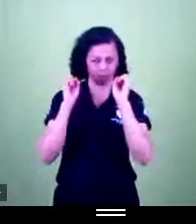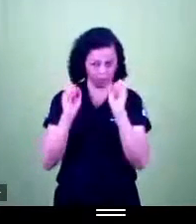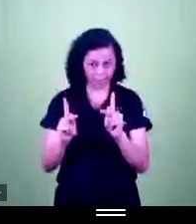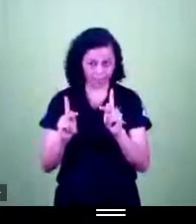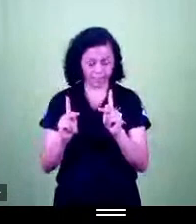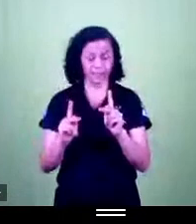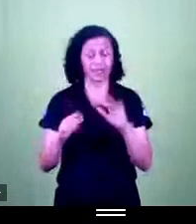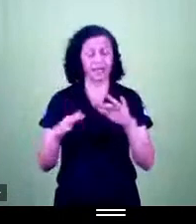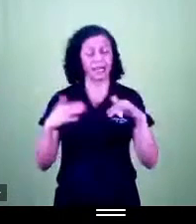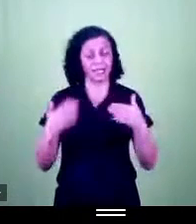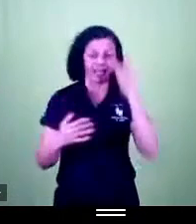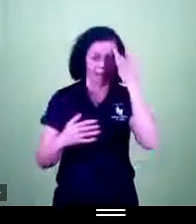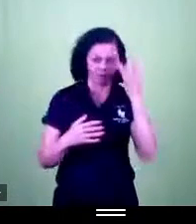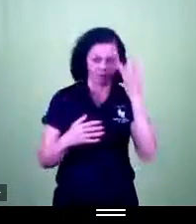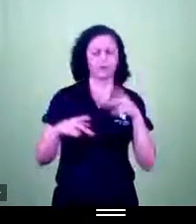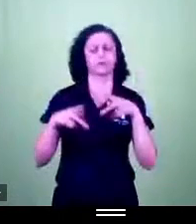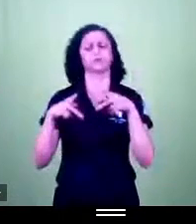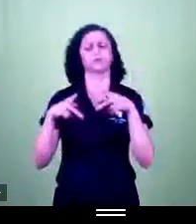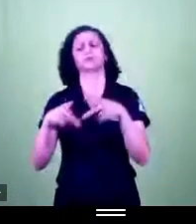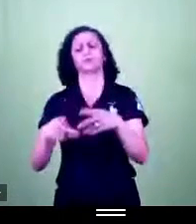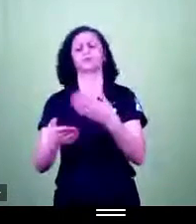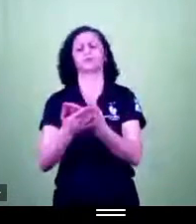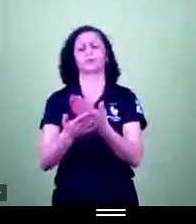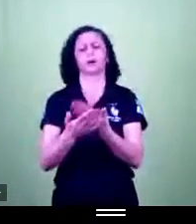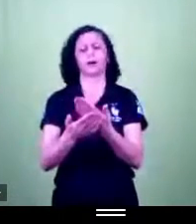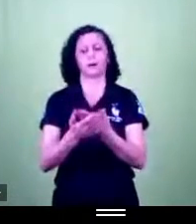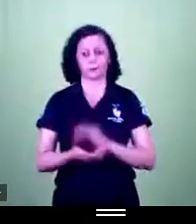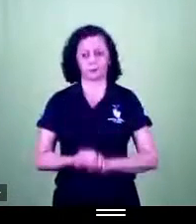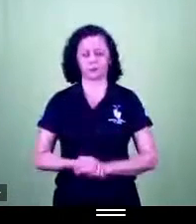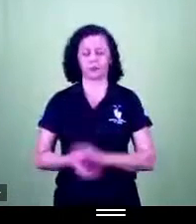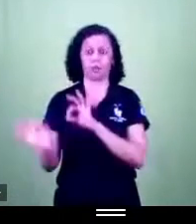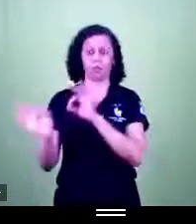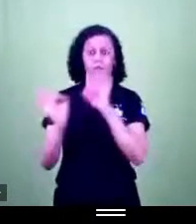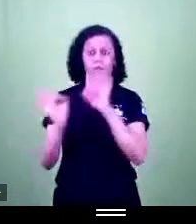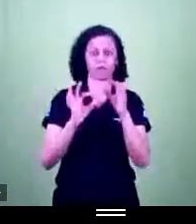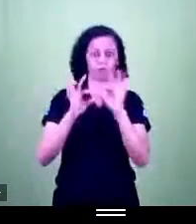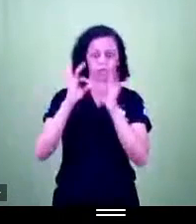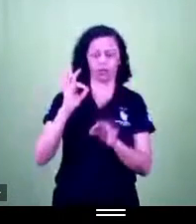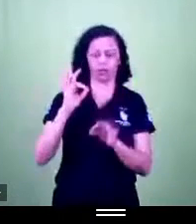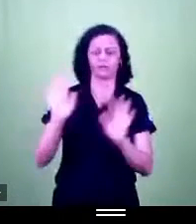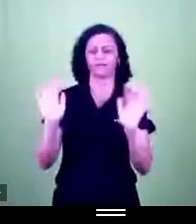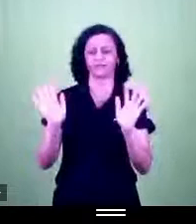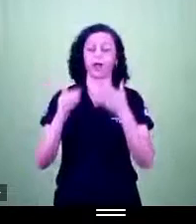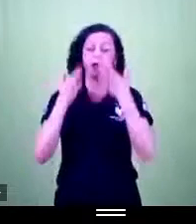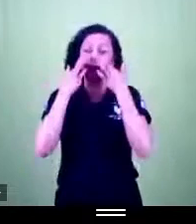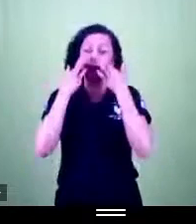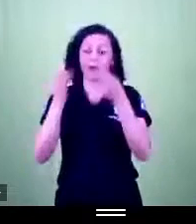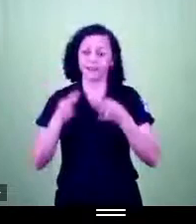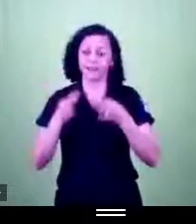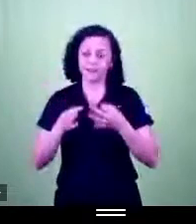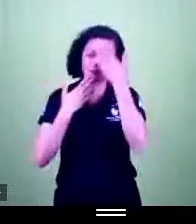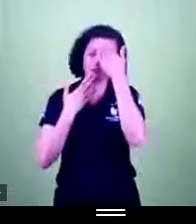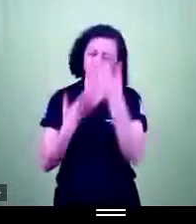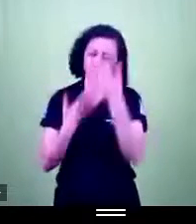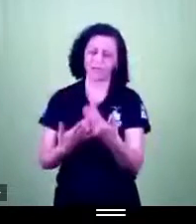daremos sequência na parte 2, para não ficar vídeos aí muito longos, ok? Muito obrigado pela atenção, daremos sequência aí na